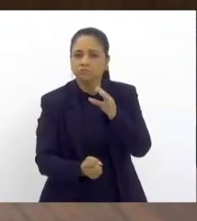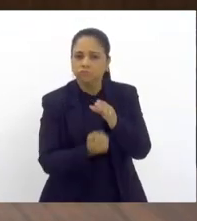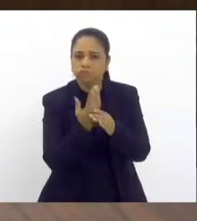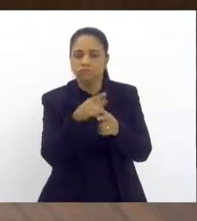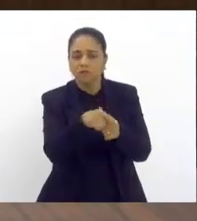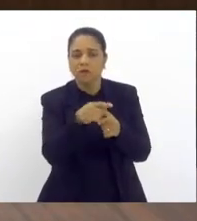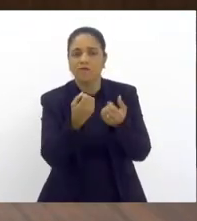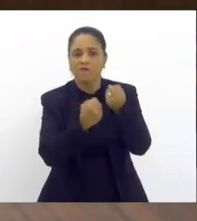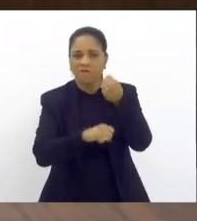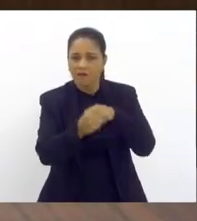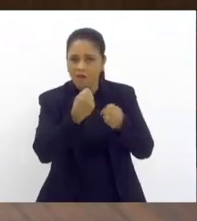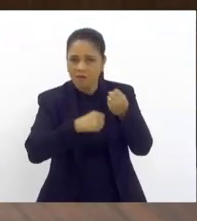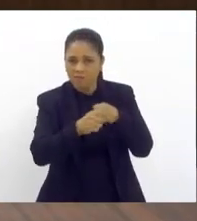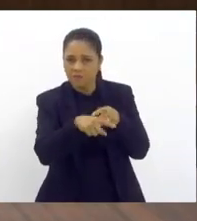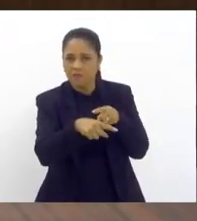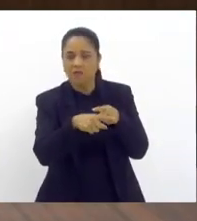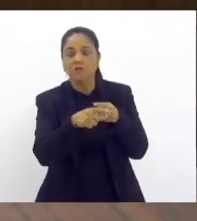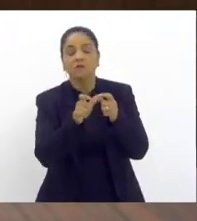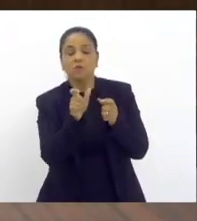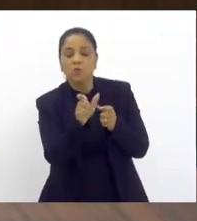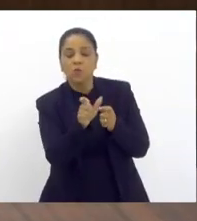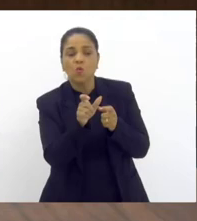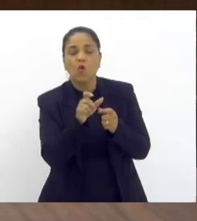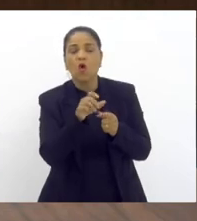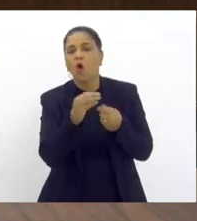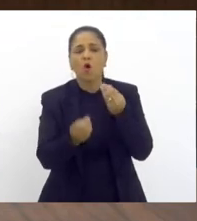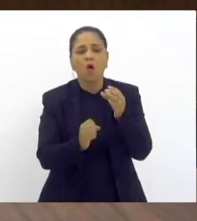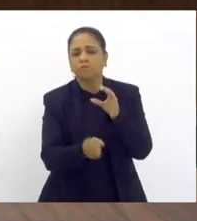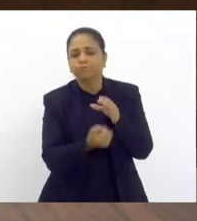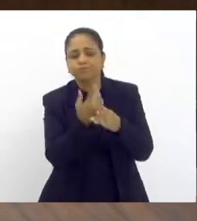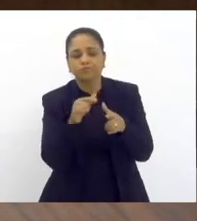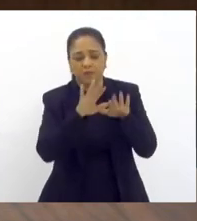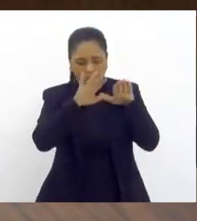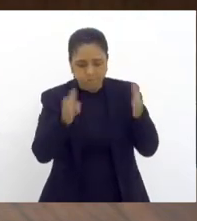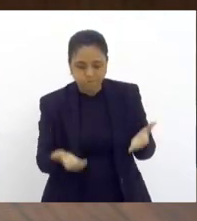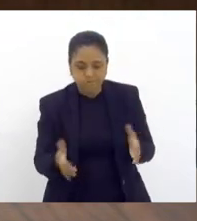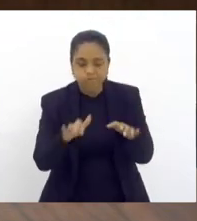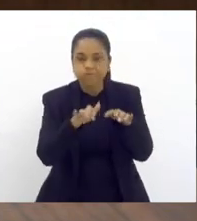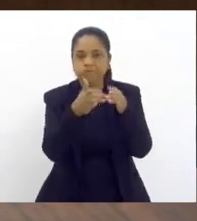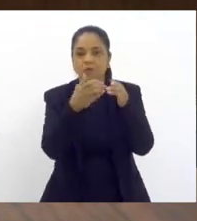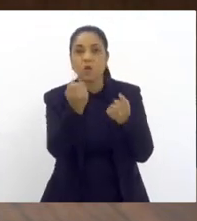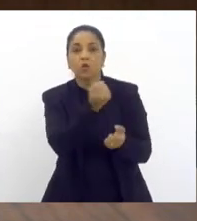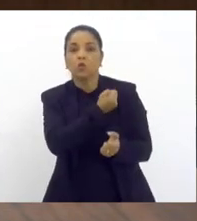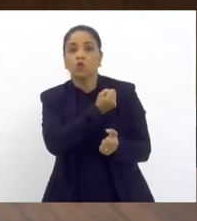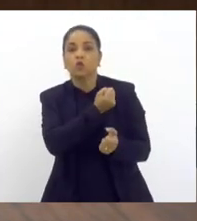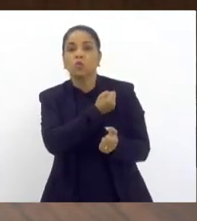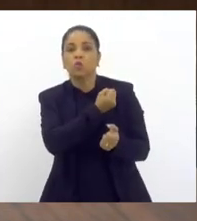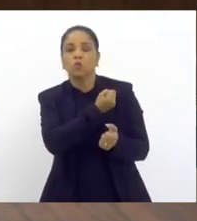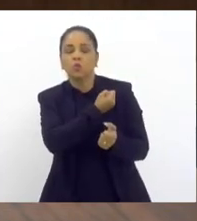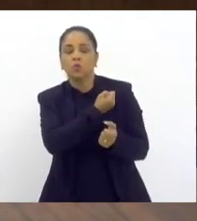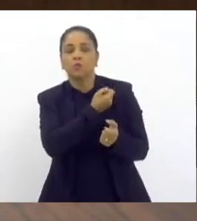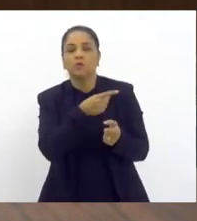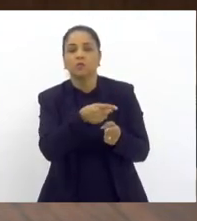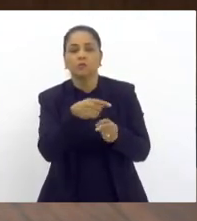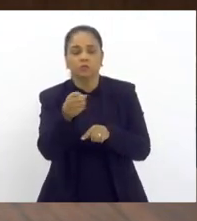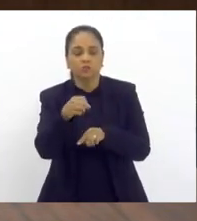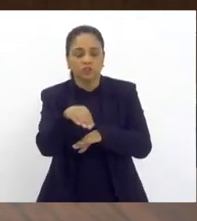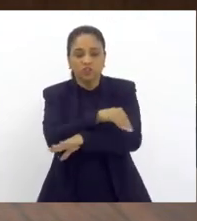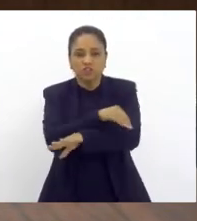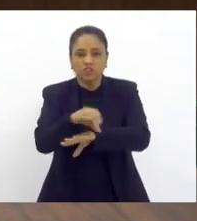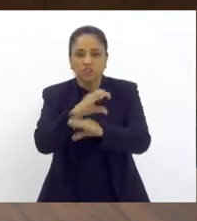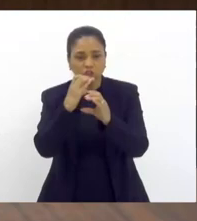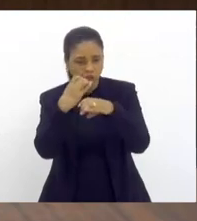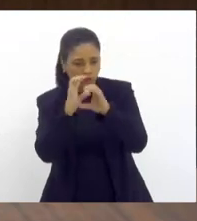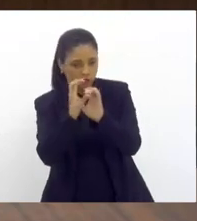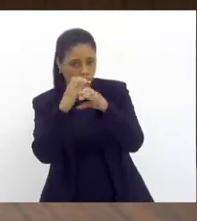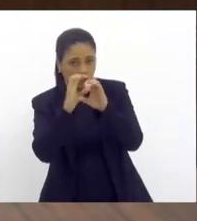a origem daquela embalagem e o nome, o número do engenheiro que ele tem no Conselho Regional de